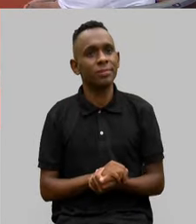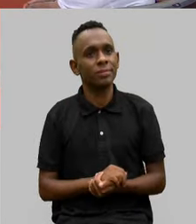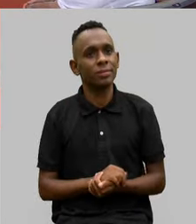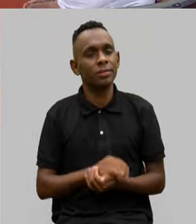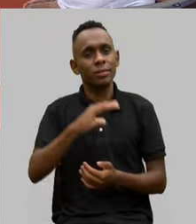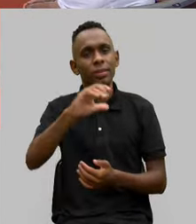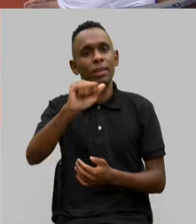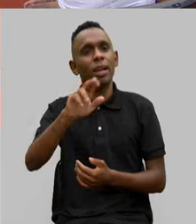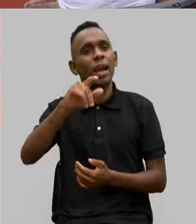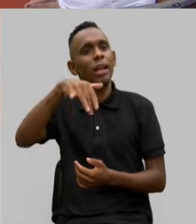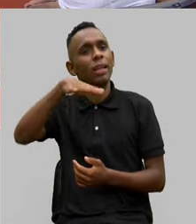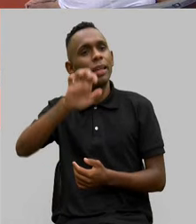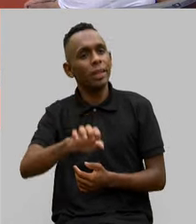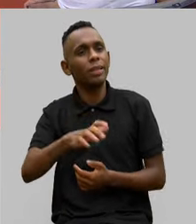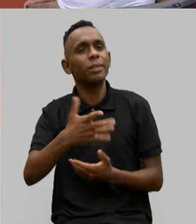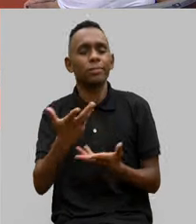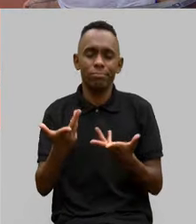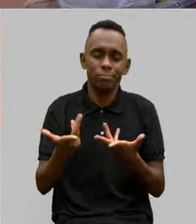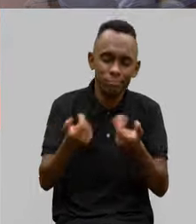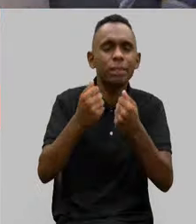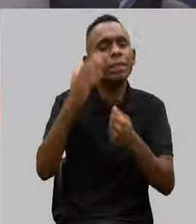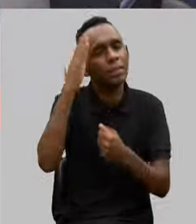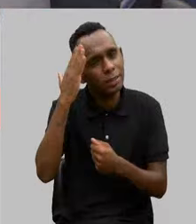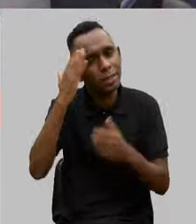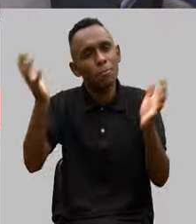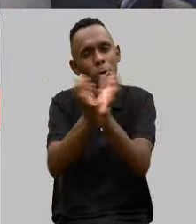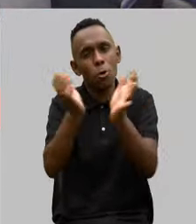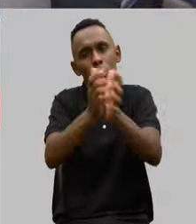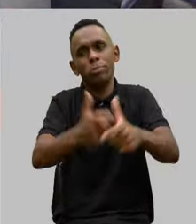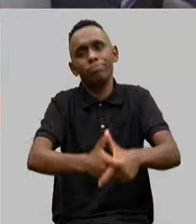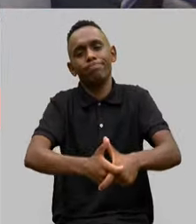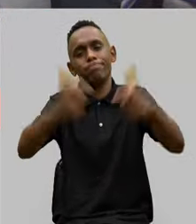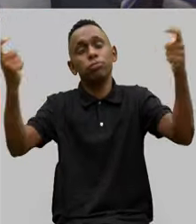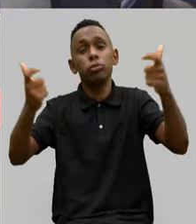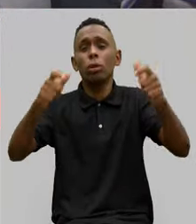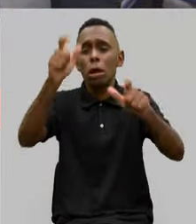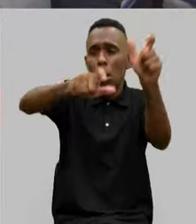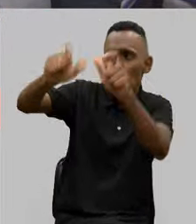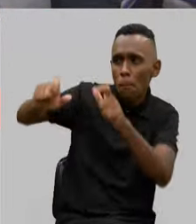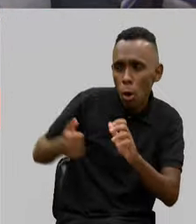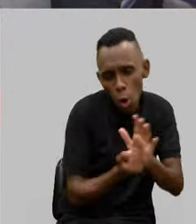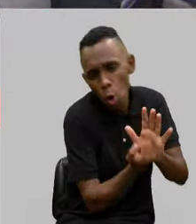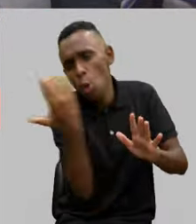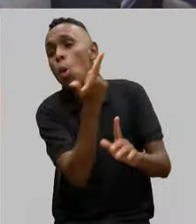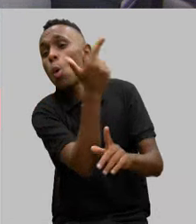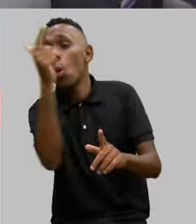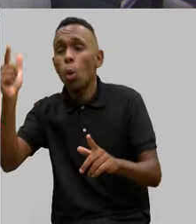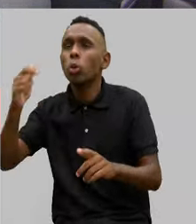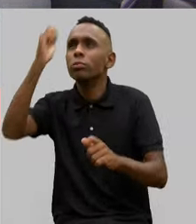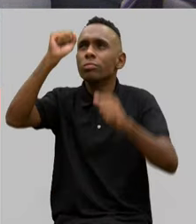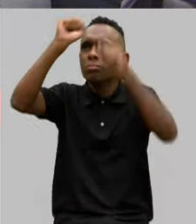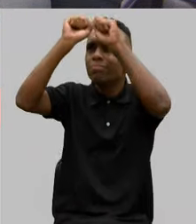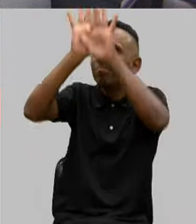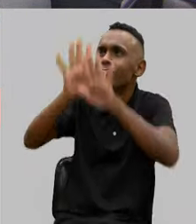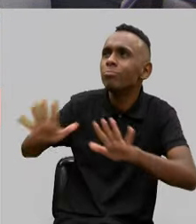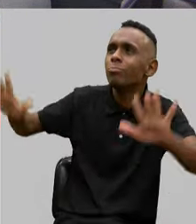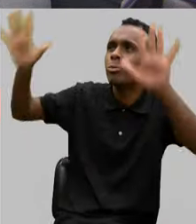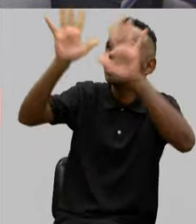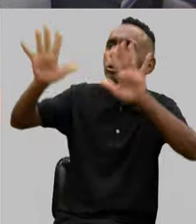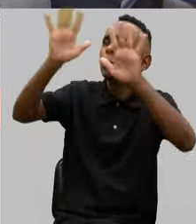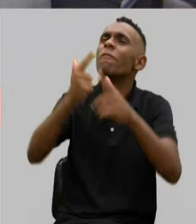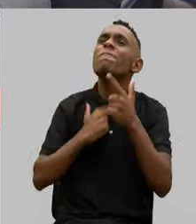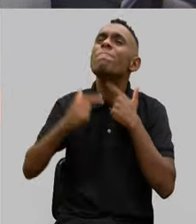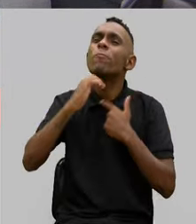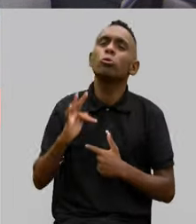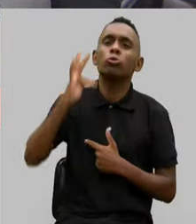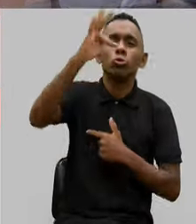Carline o padre Ticão a gente sabe a turma é grande por eles e por tantos outros ousamos sonhar e com esse Gigante pela própria